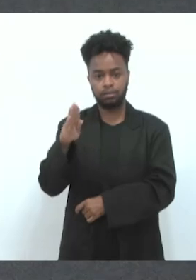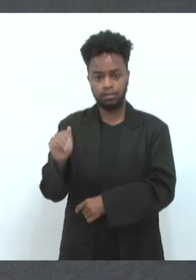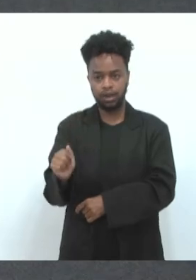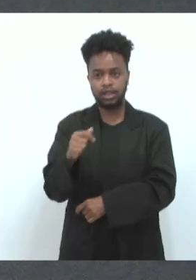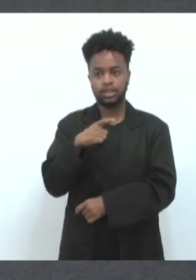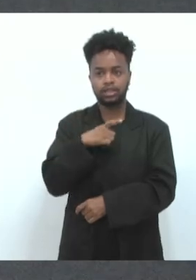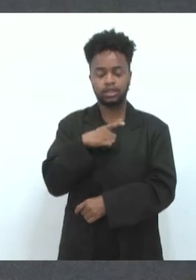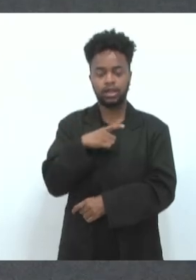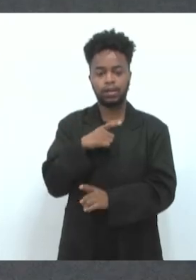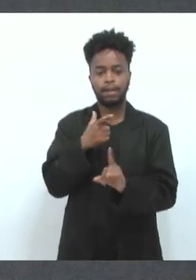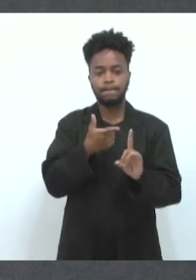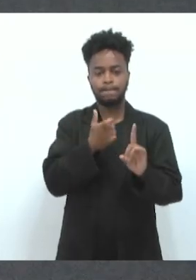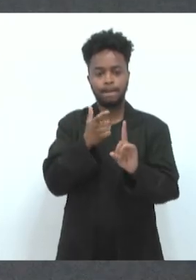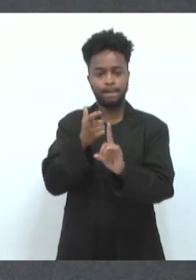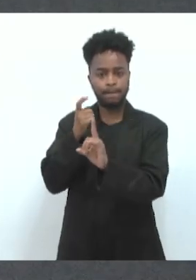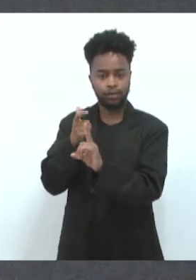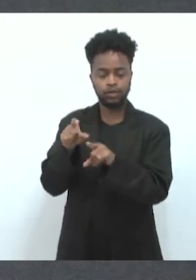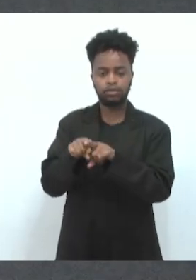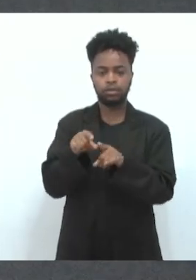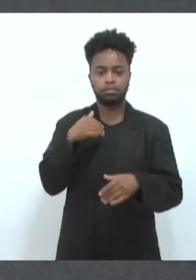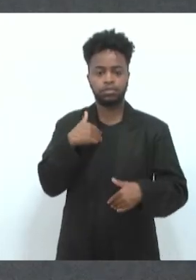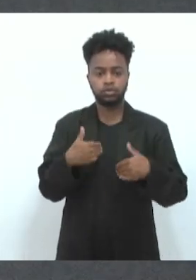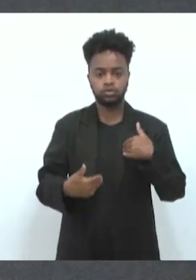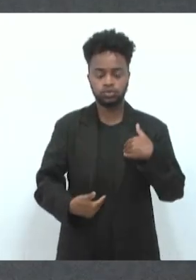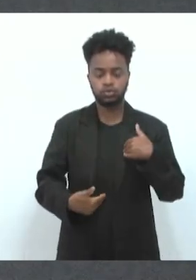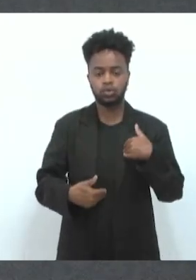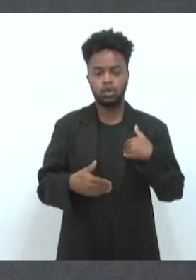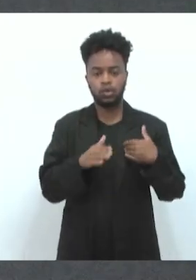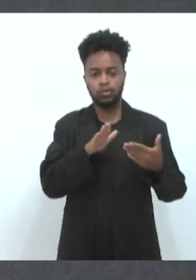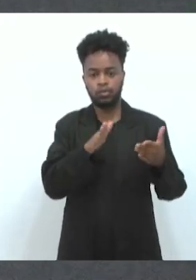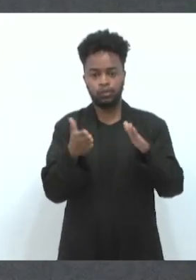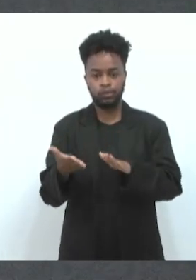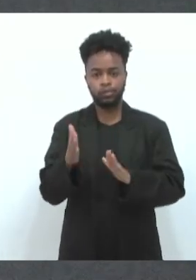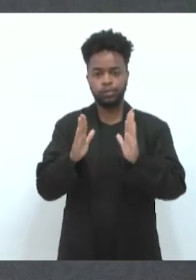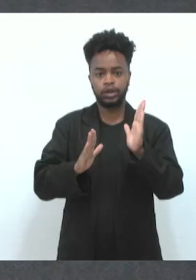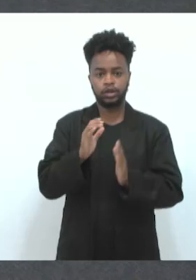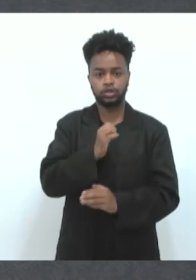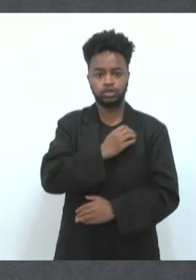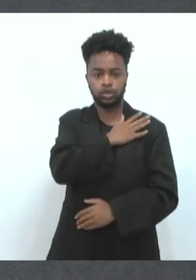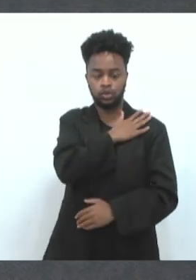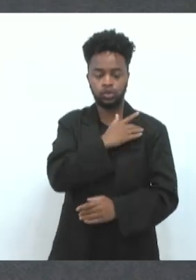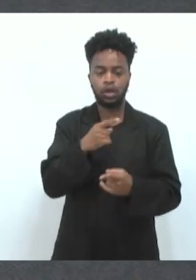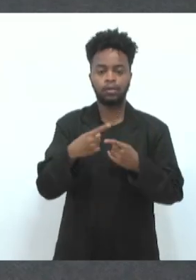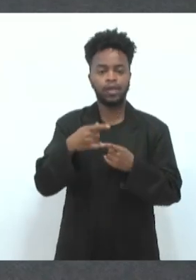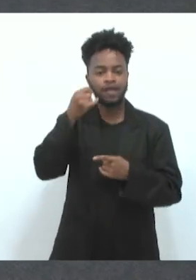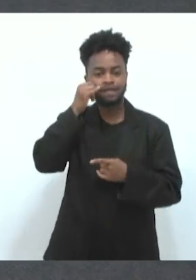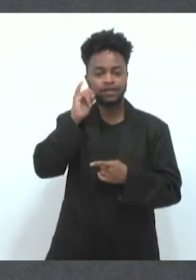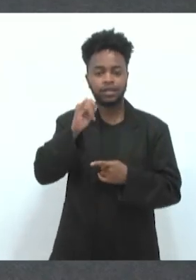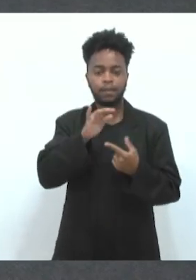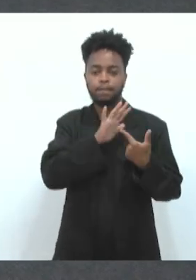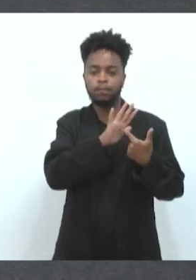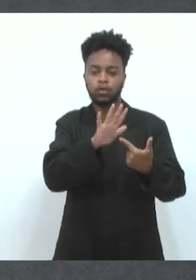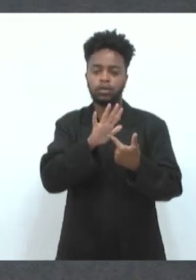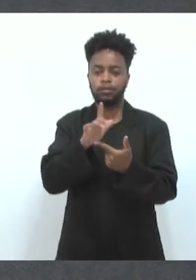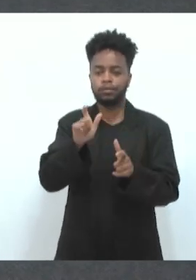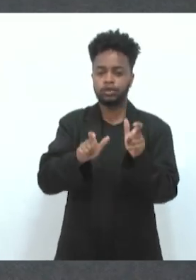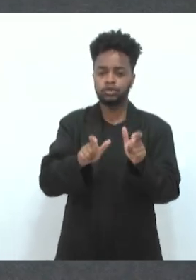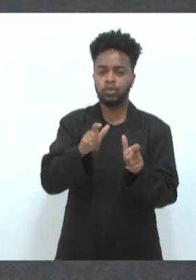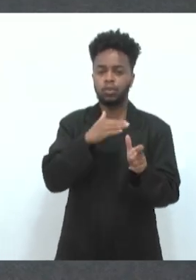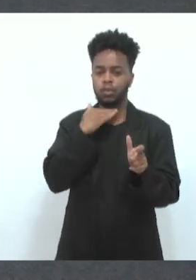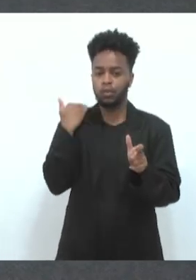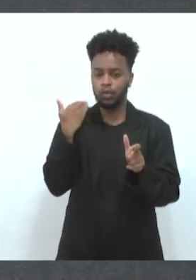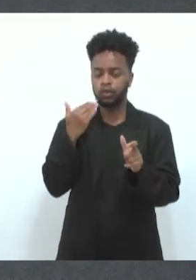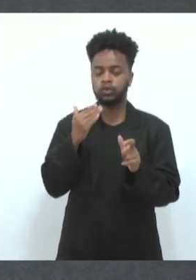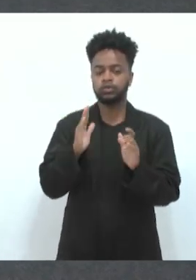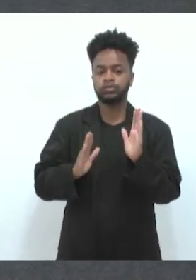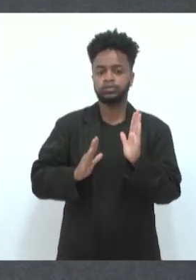foram incinerados durante a ditadura, para não deixar vestígios daquelas pessoas que eram mortos por aquele regime totalitário,